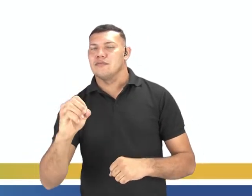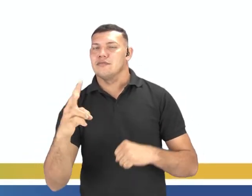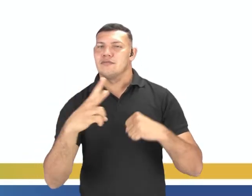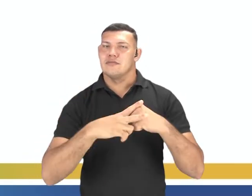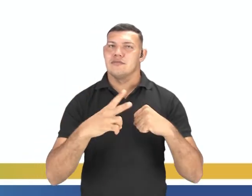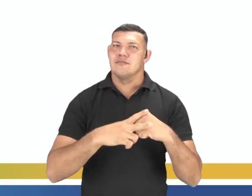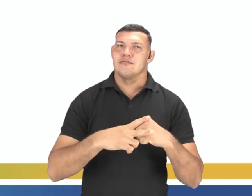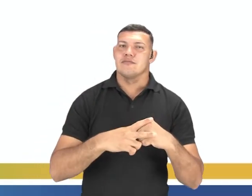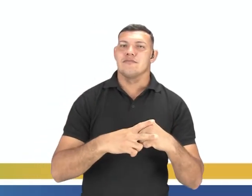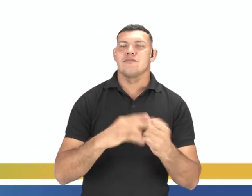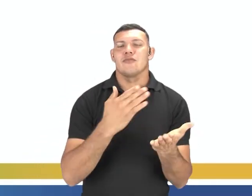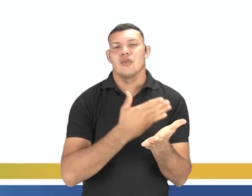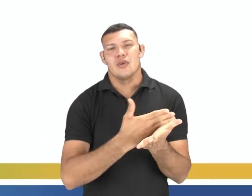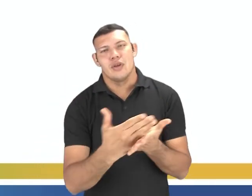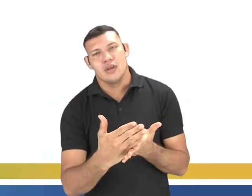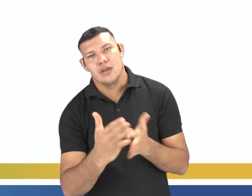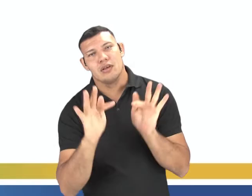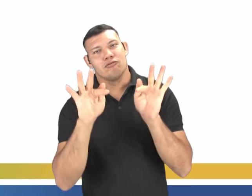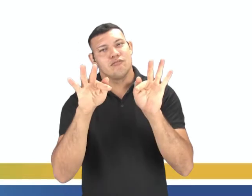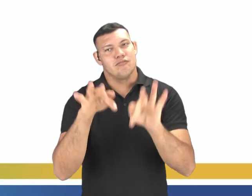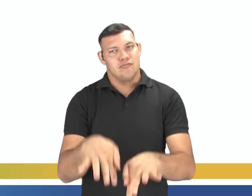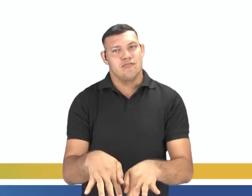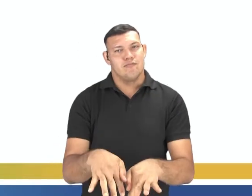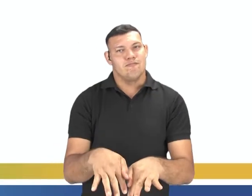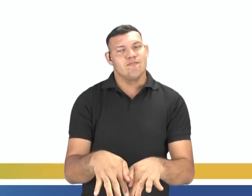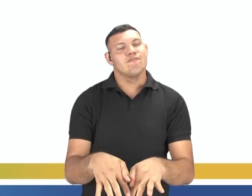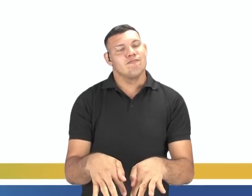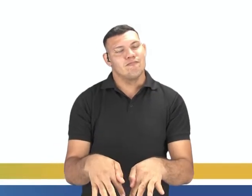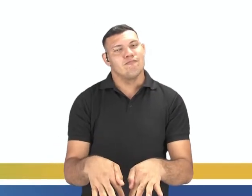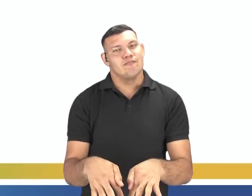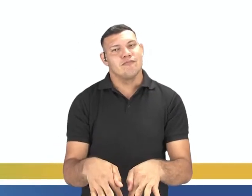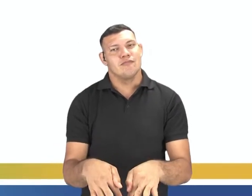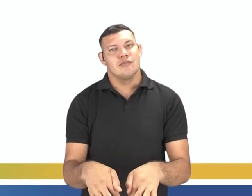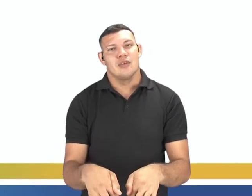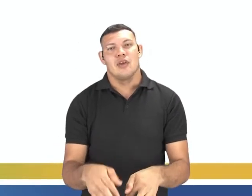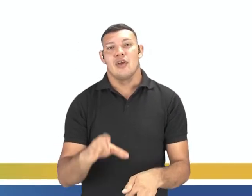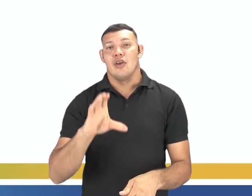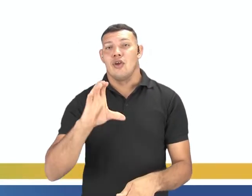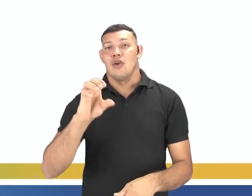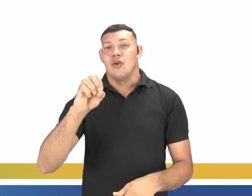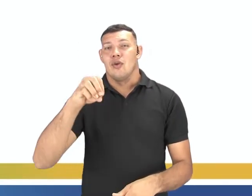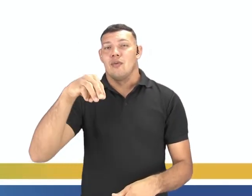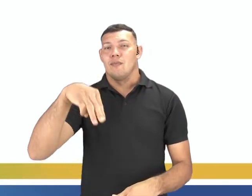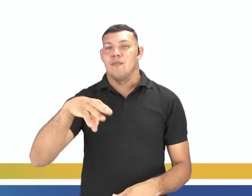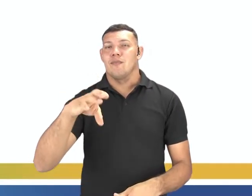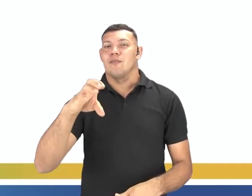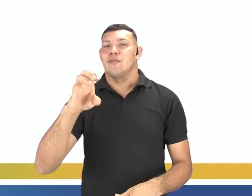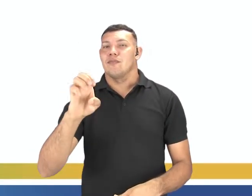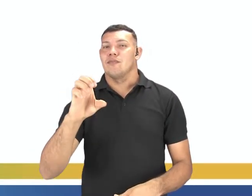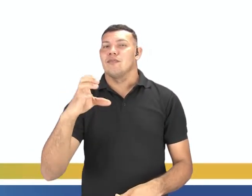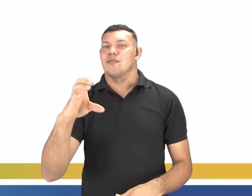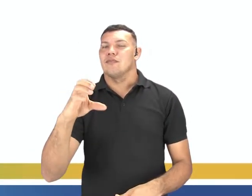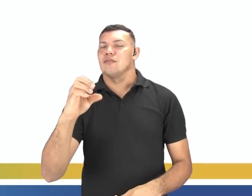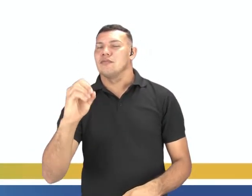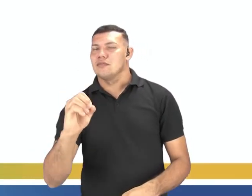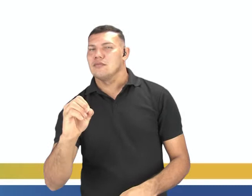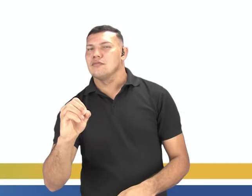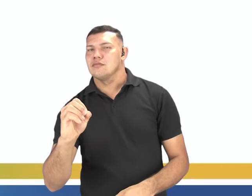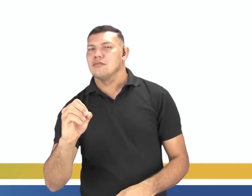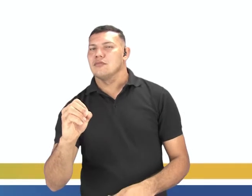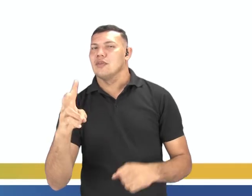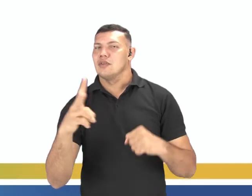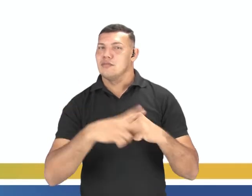o começo, é o fim, é o meio. E comércio é o verbo, pode ser